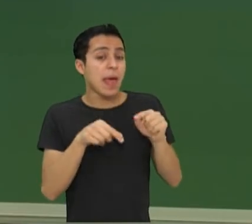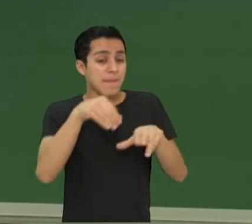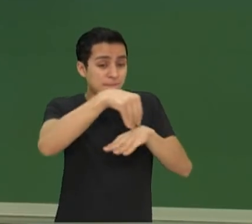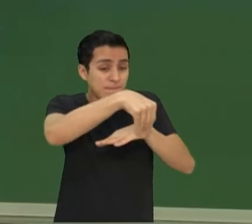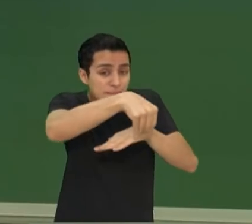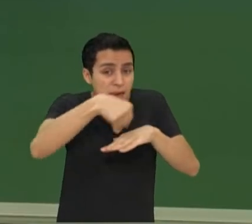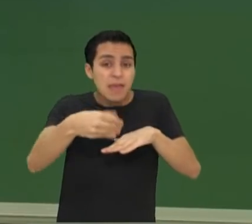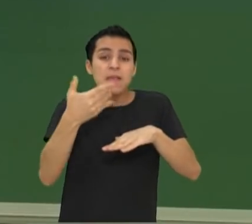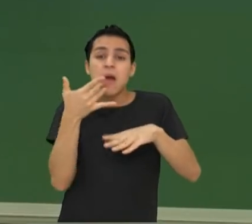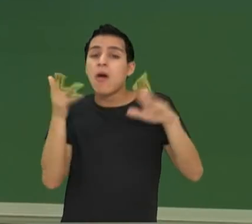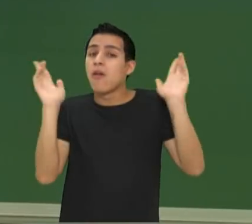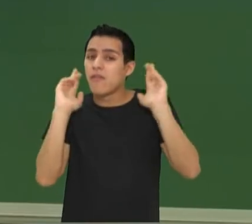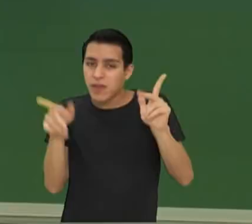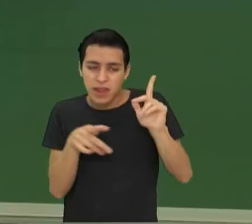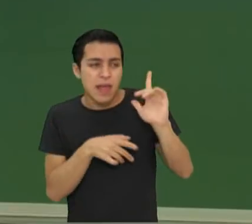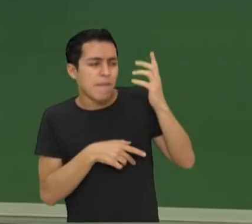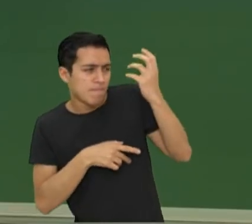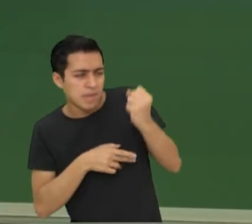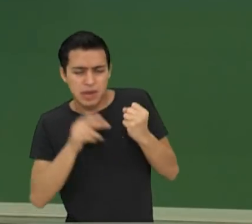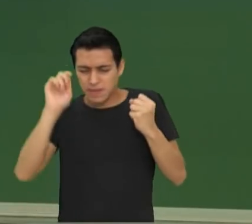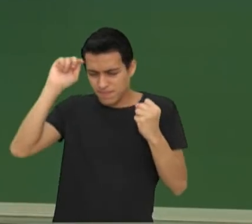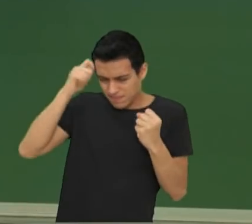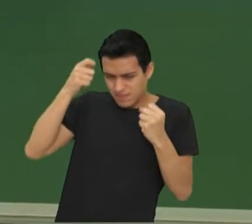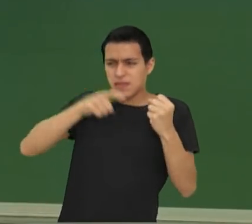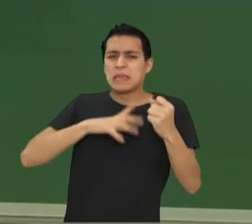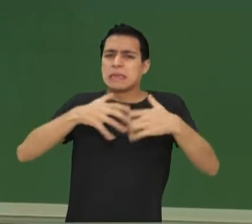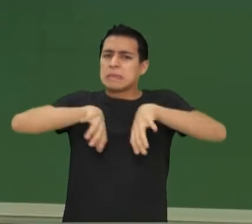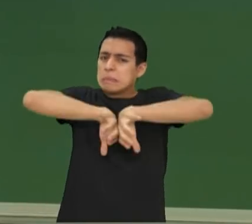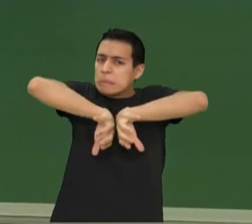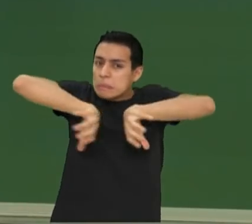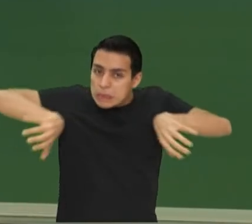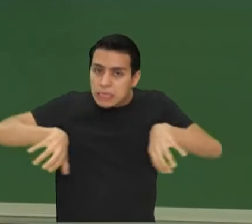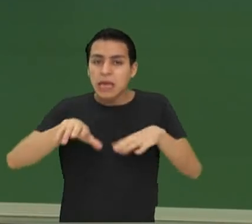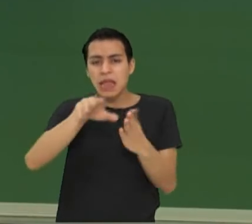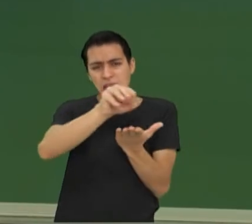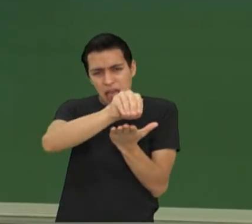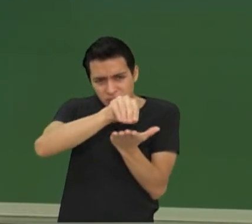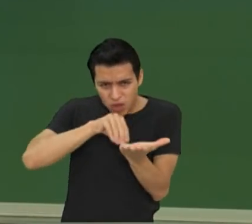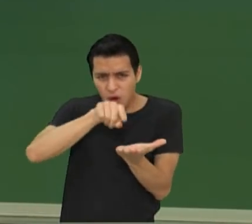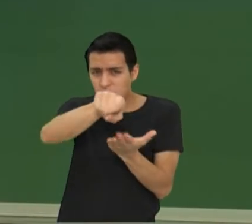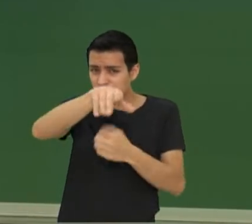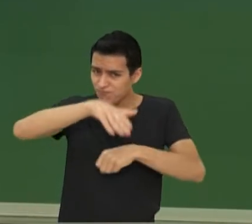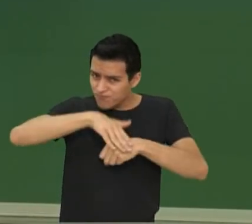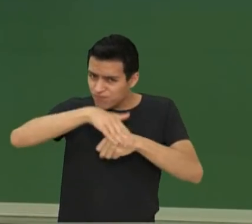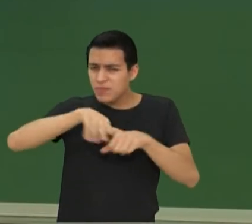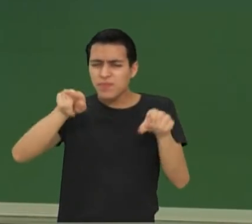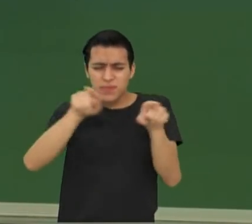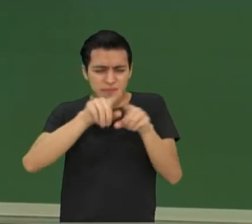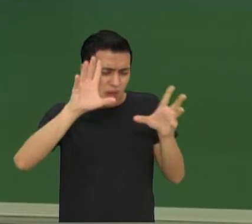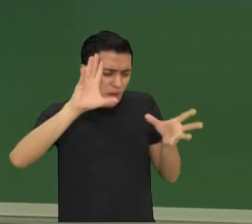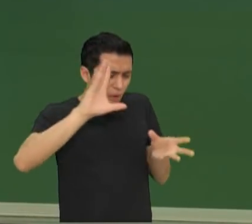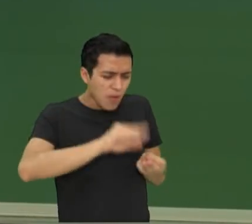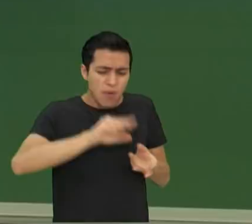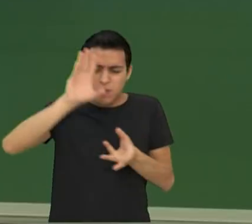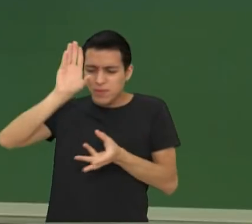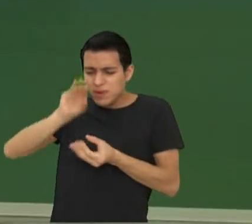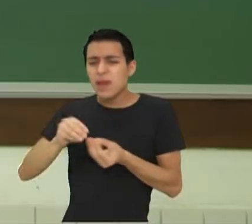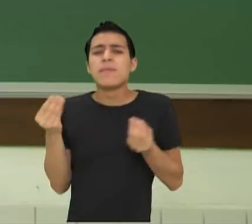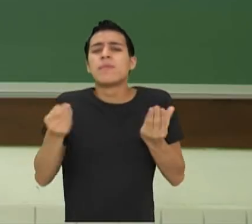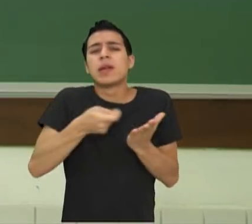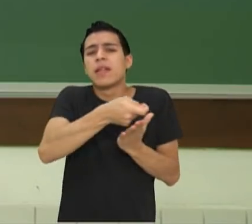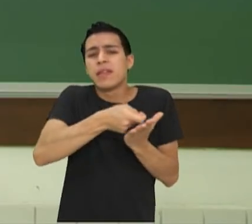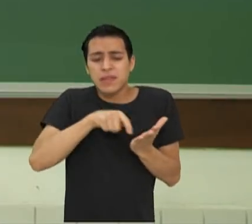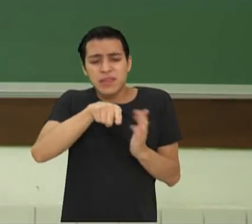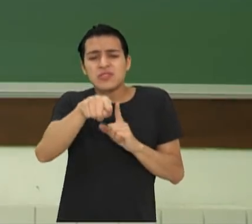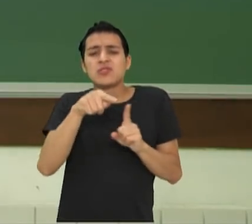diferentes, brancas e pretas. Então, entenda, anota no seu caderno e entenda esse tipo de anotação e esse